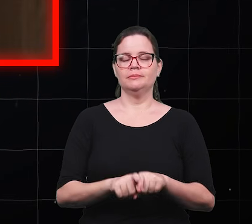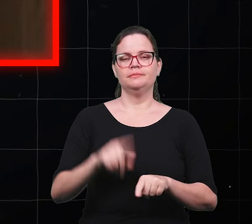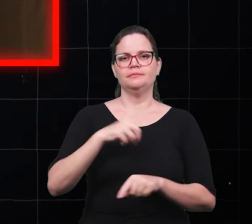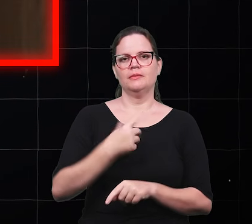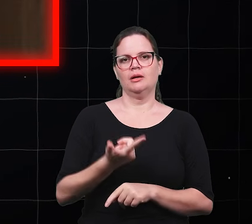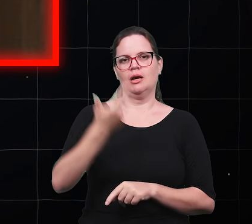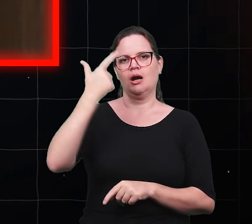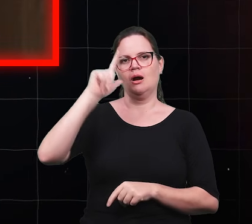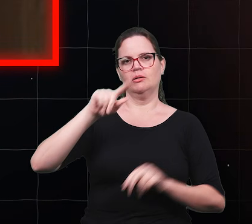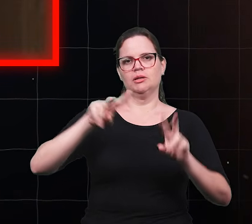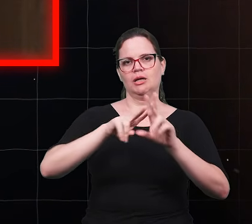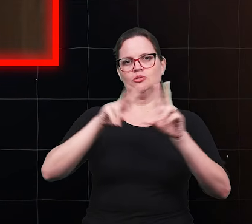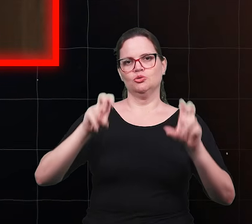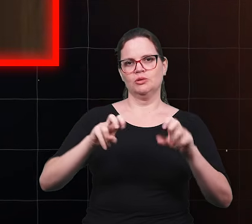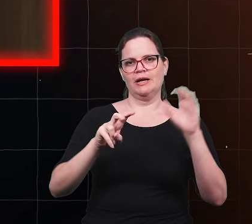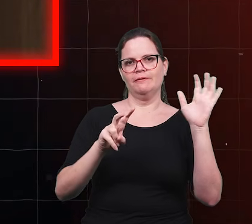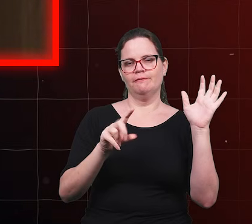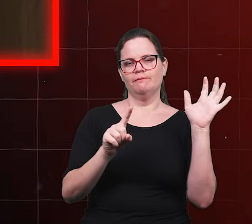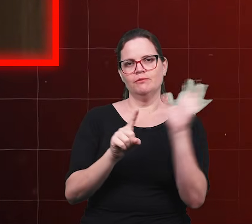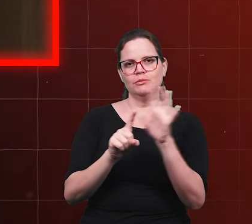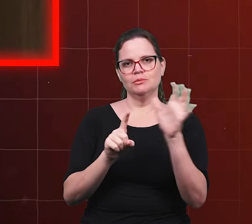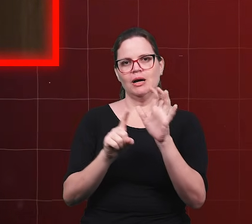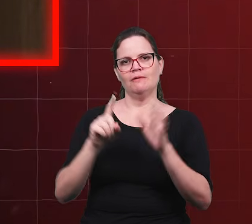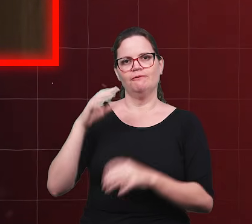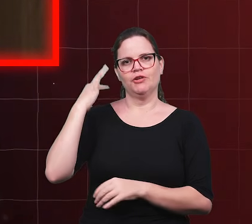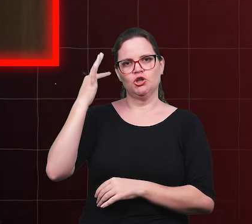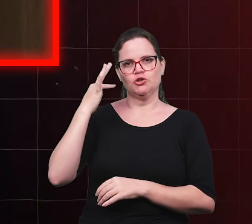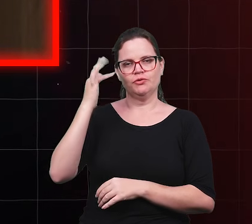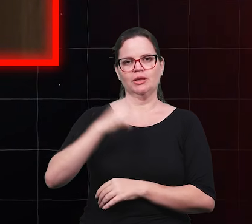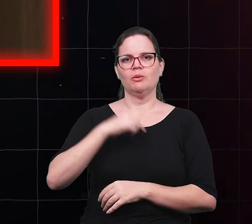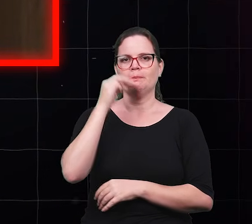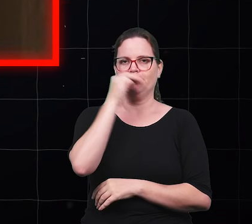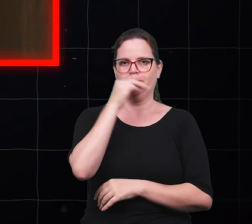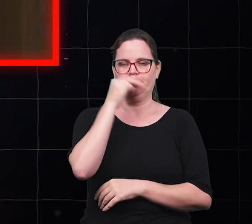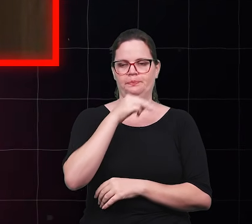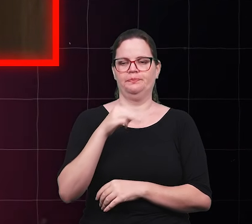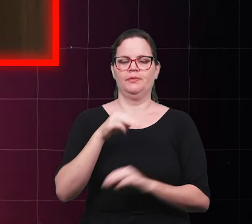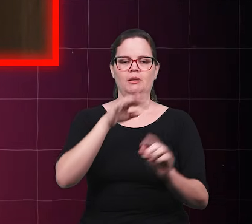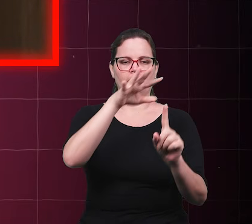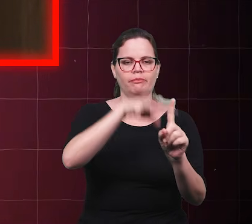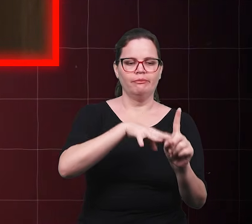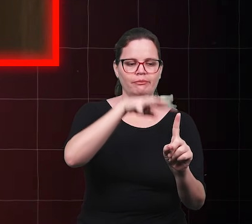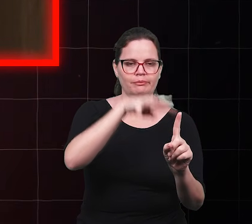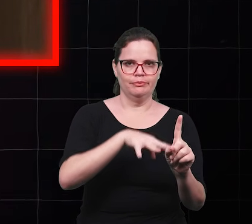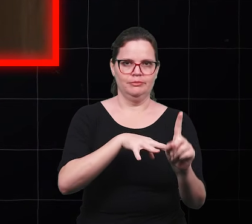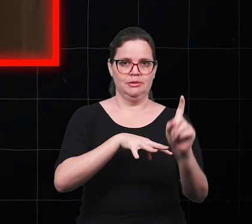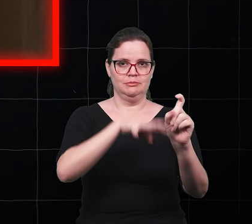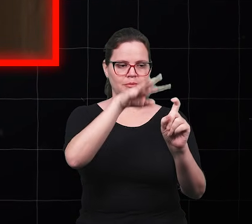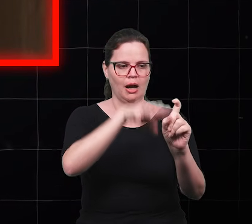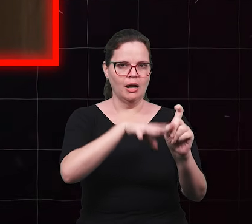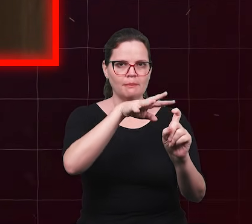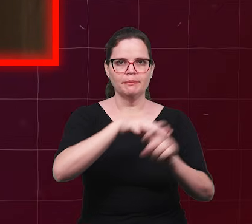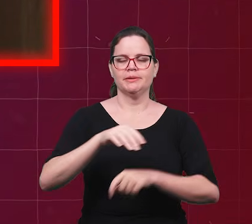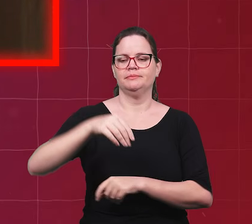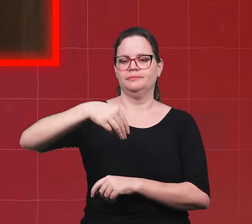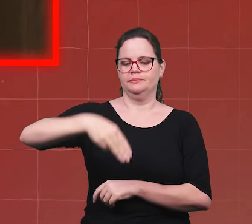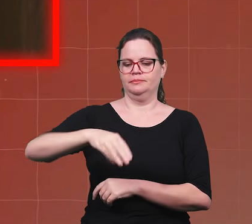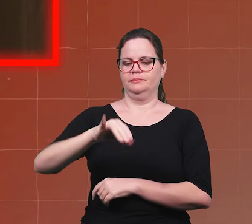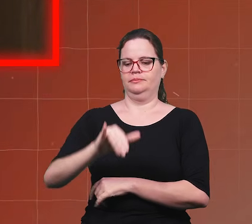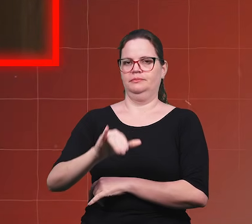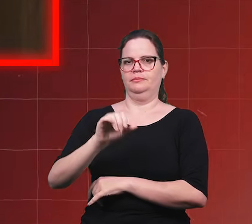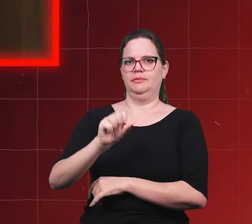ela insere é o aspecto do misticismo. Então, a substituição